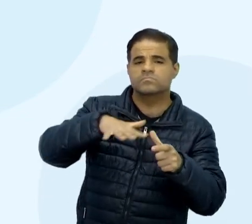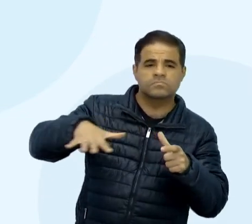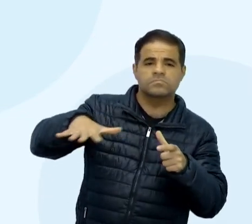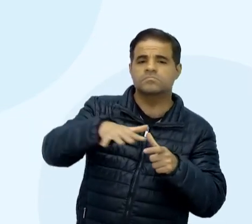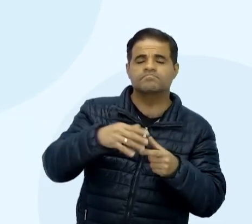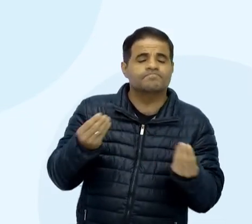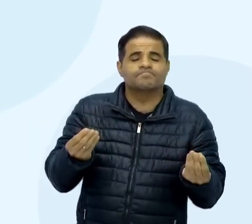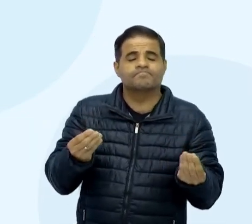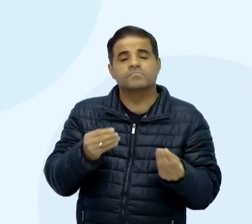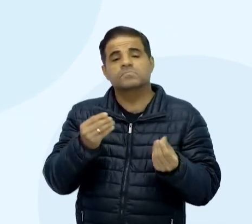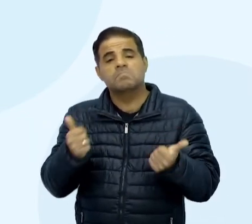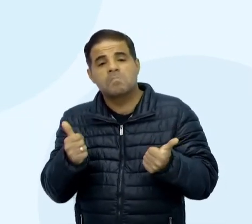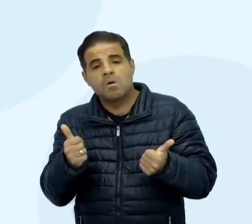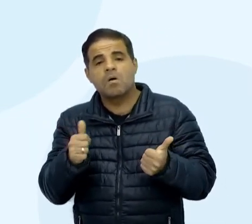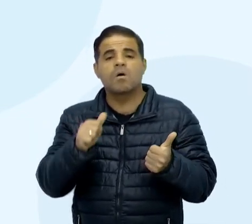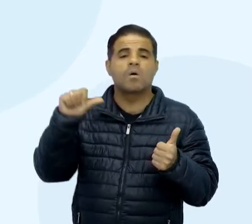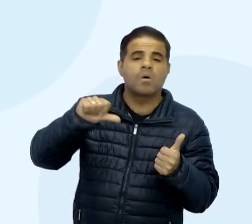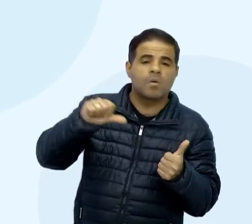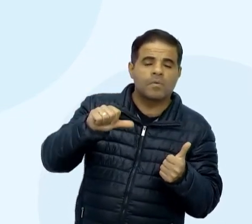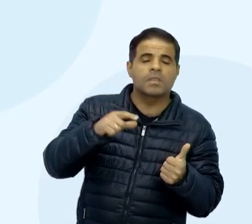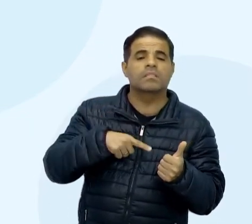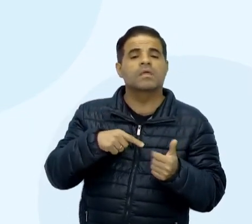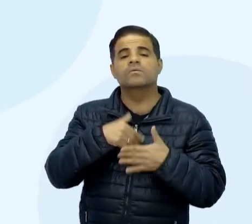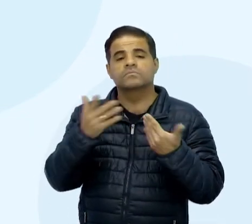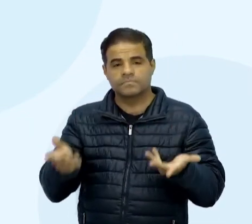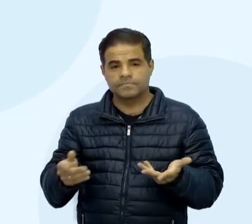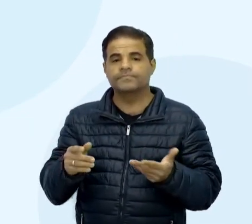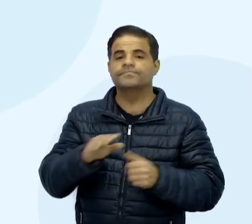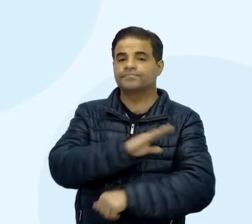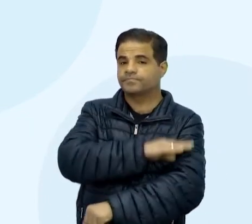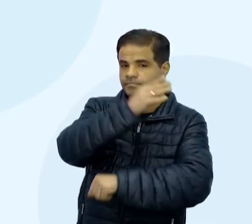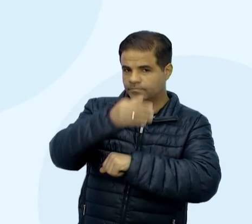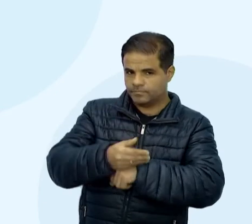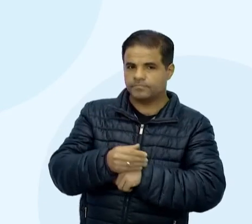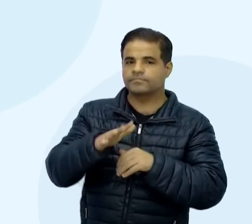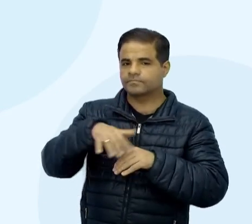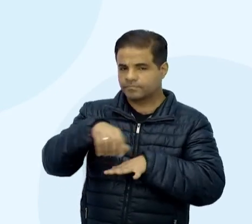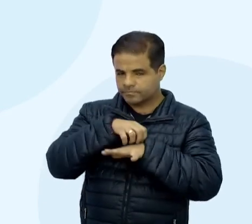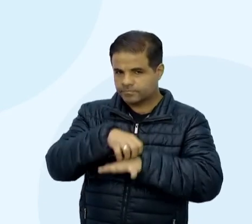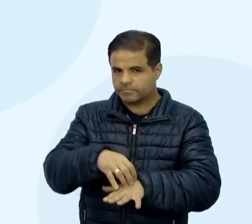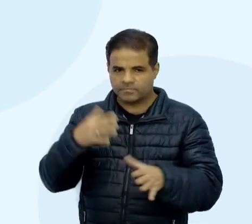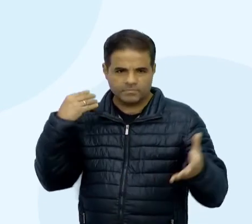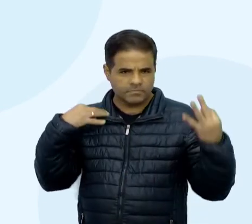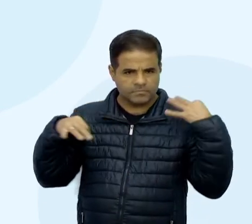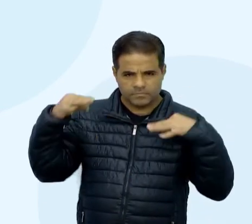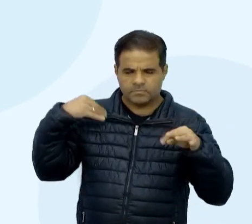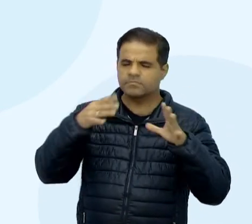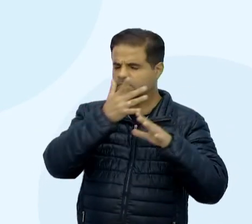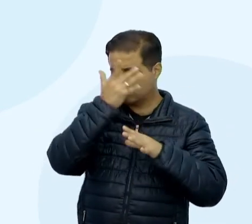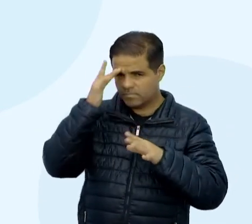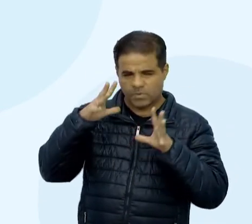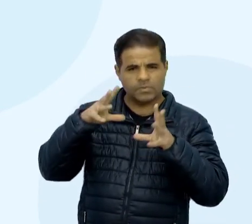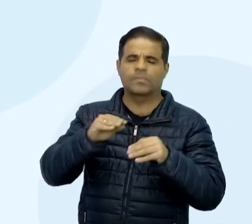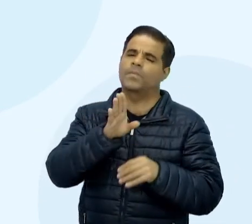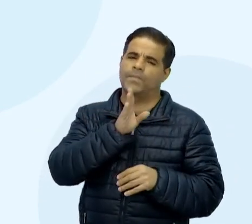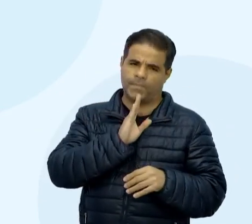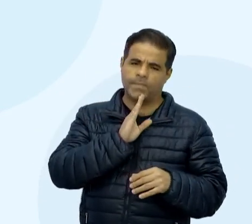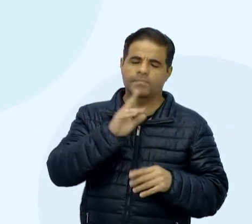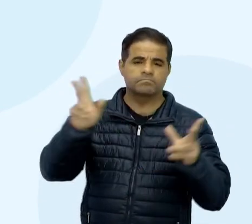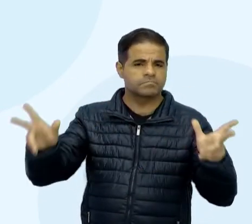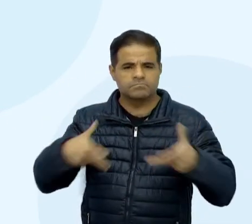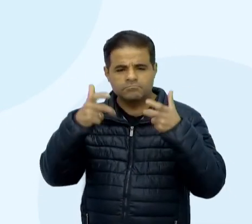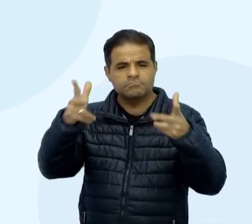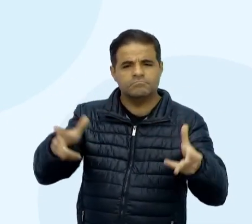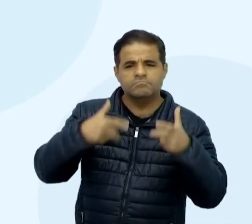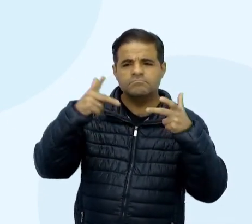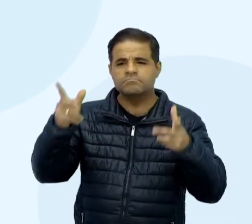região? O que tem de bom e o que tem de ruim? O Morro da Providência é uma área turística muito conhecida, portanto, explorar